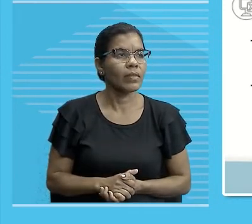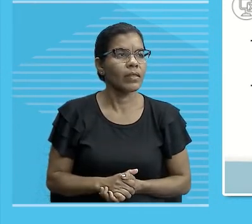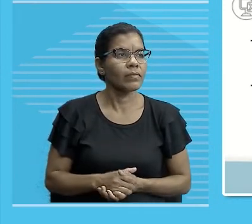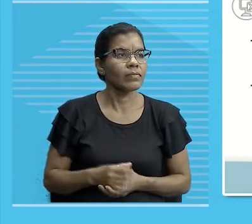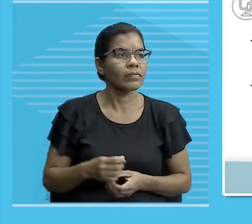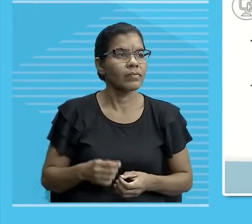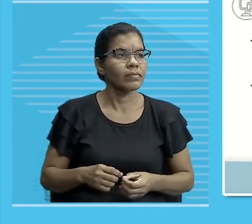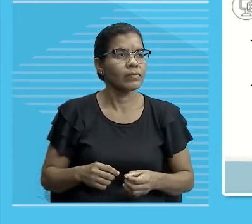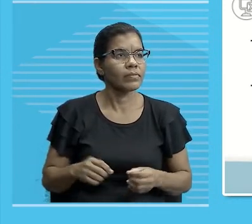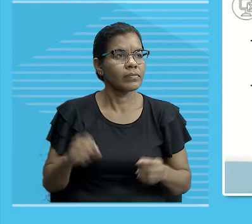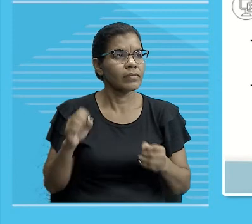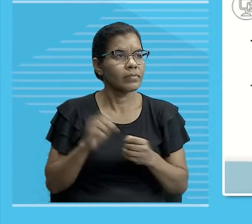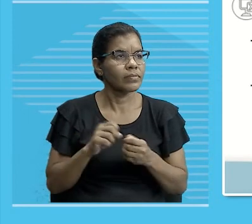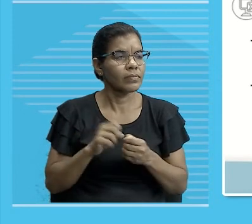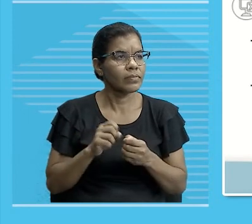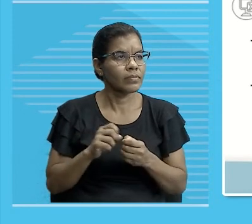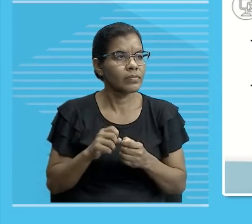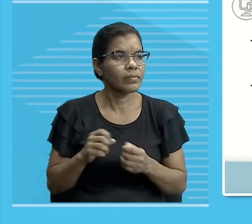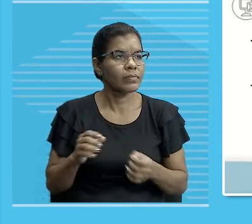Cite alguns efeitos